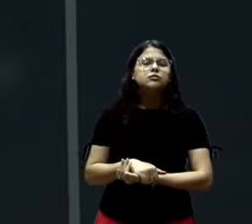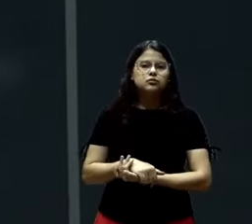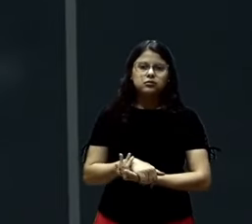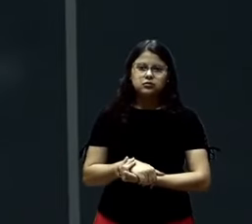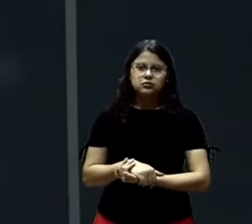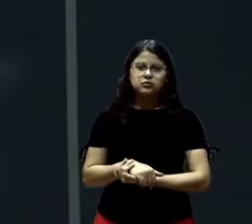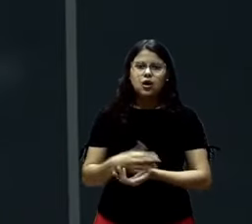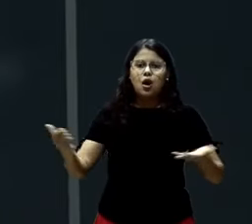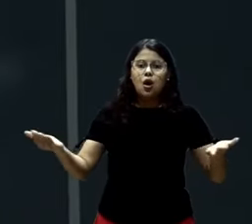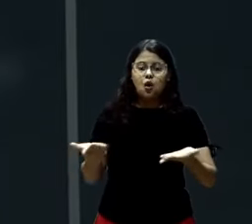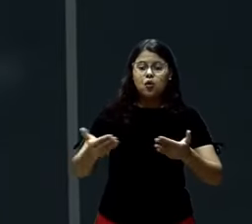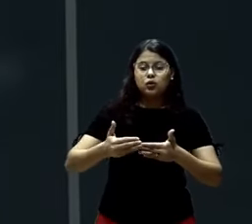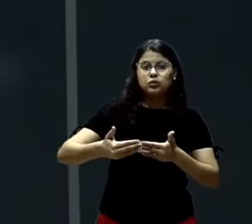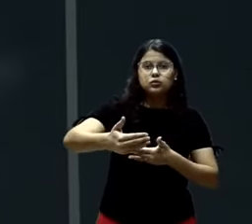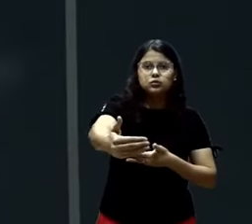A partir de hoje,